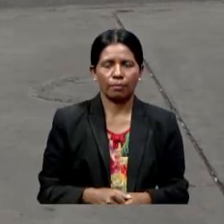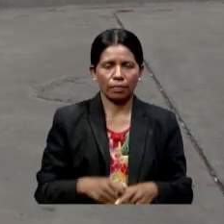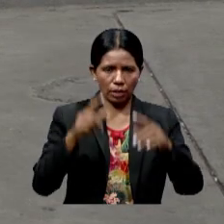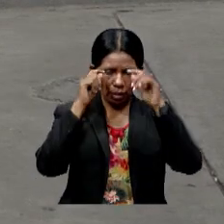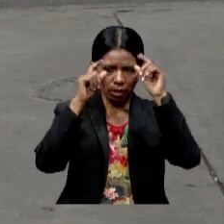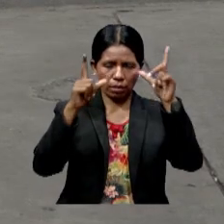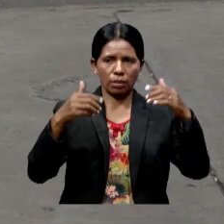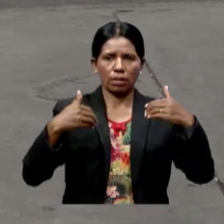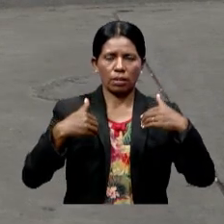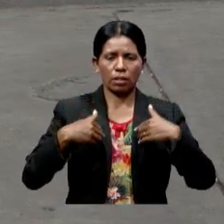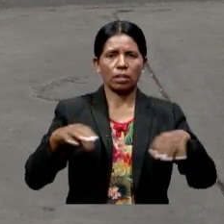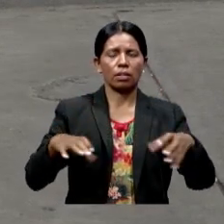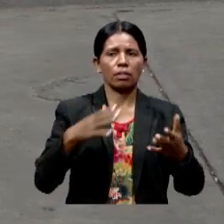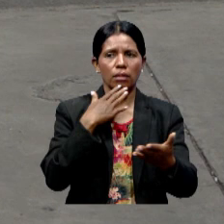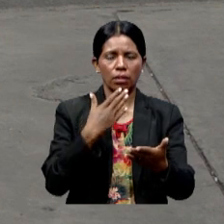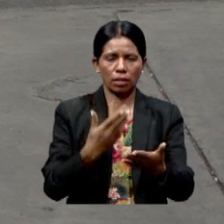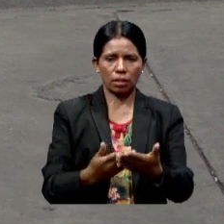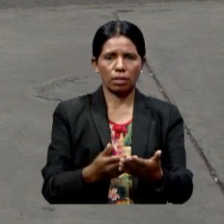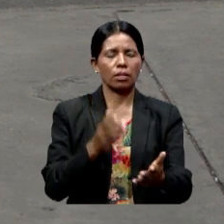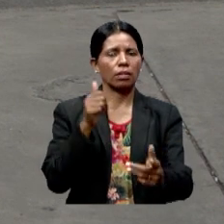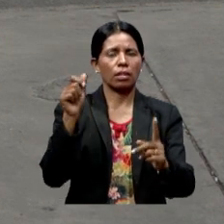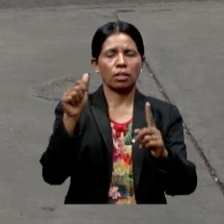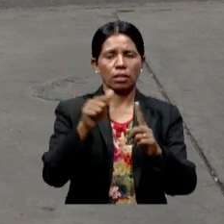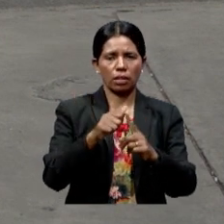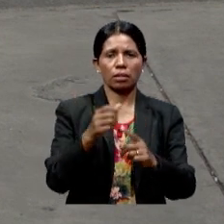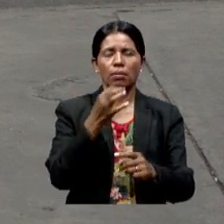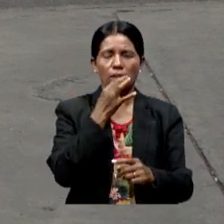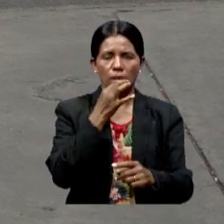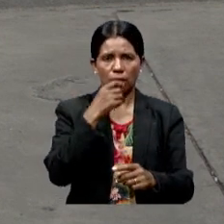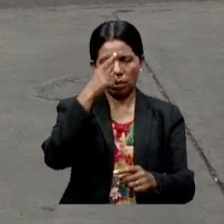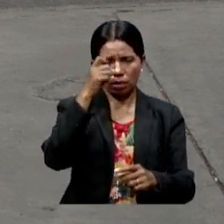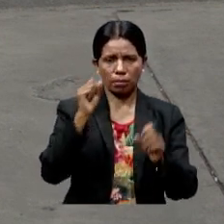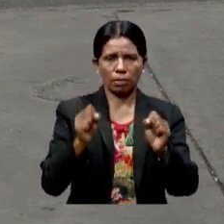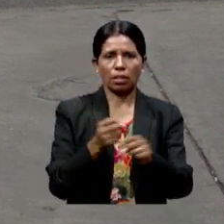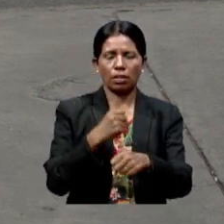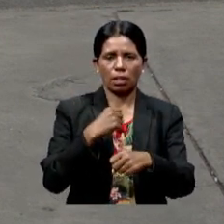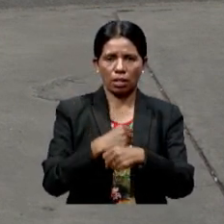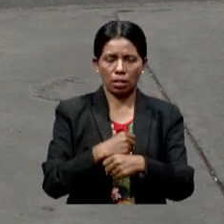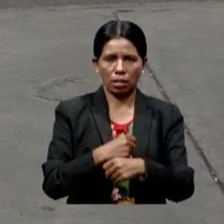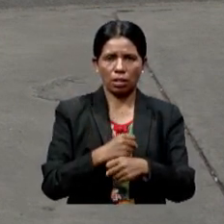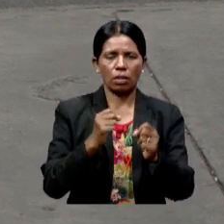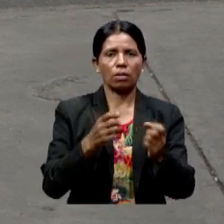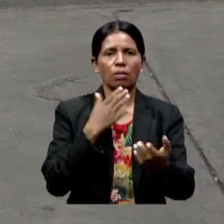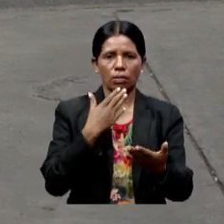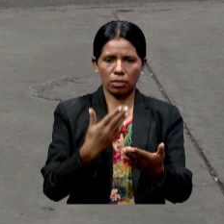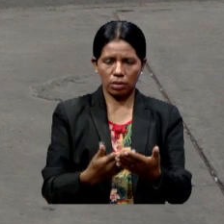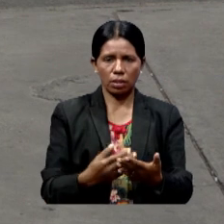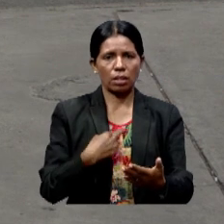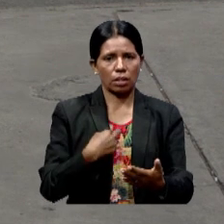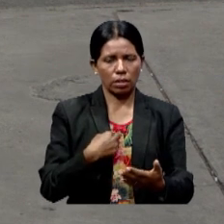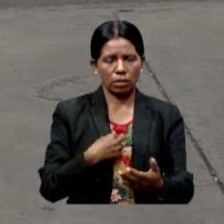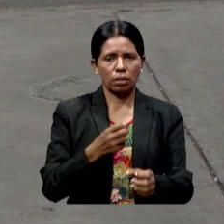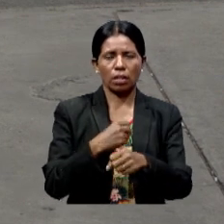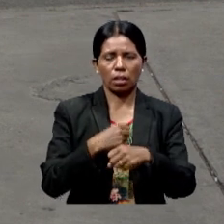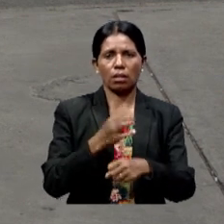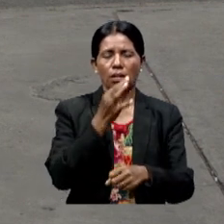Timor-Leste iha recurso no potência hori atinzi soberania ihan, katak bele halo produsau honi recurso rasik, hori produs